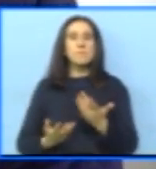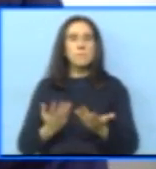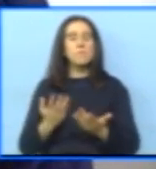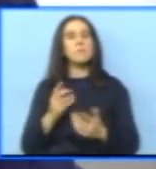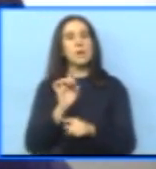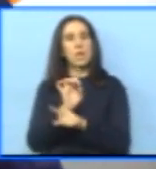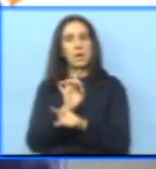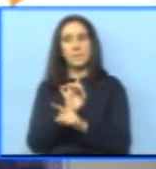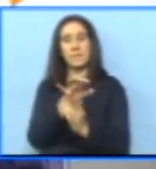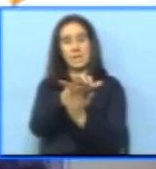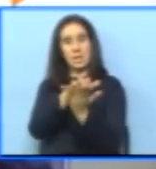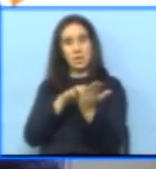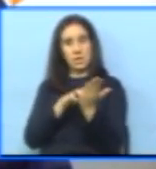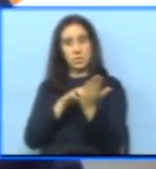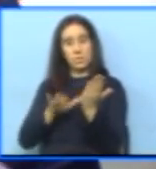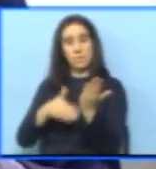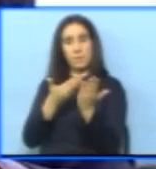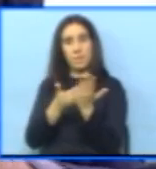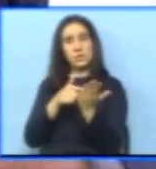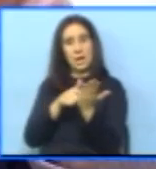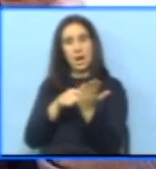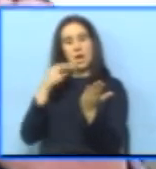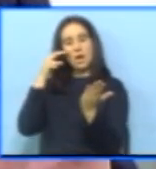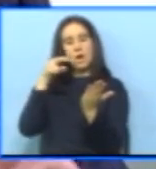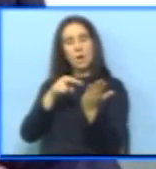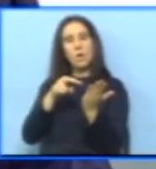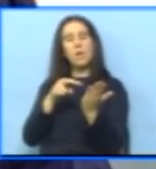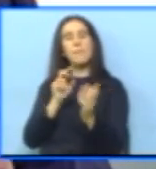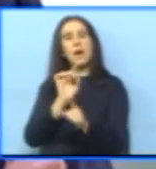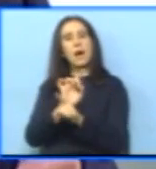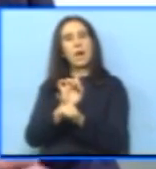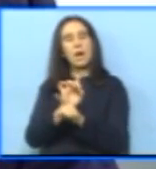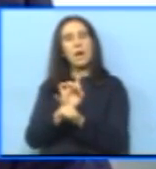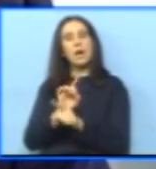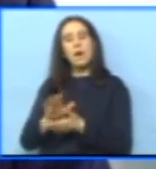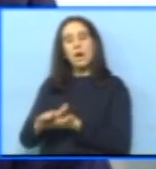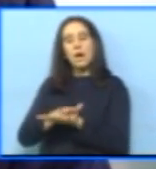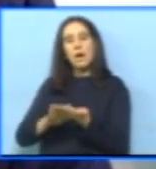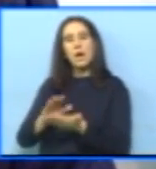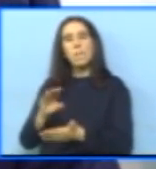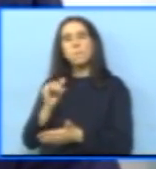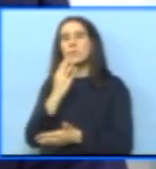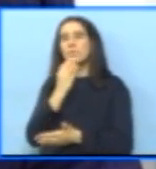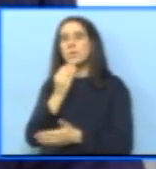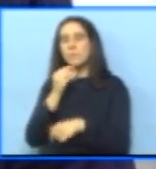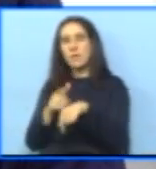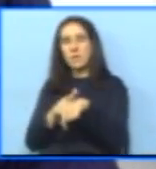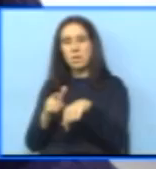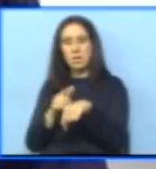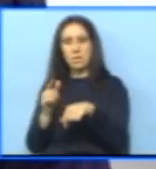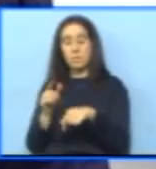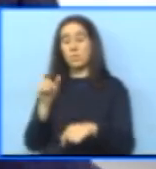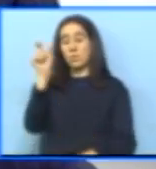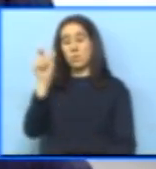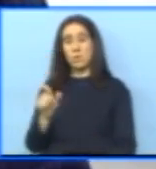olhar para os textos que são propostos tendo o quadro de fundo do judaísmo do tempo. Mateus é um judeu, é